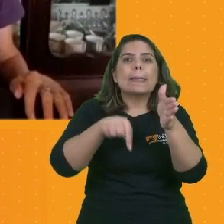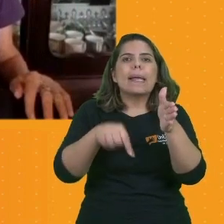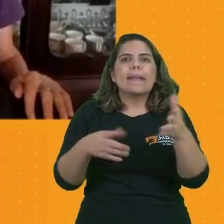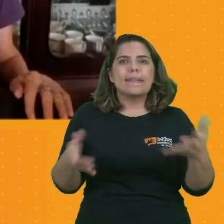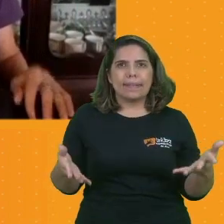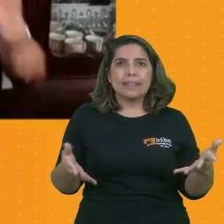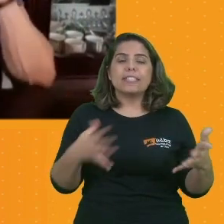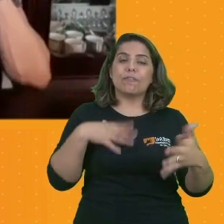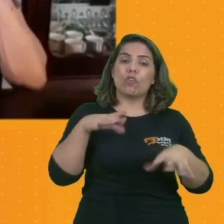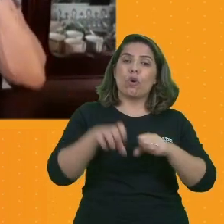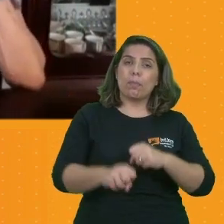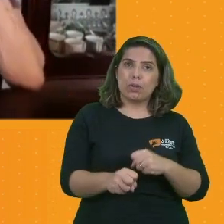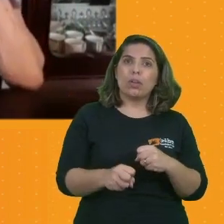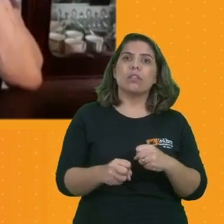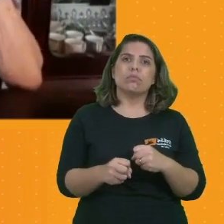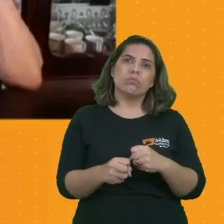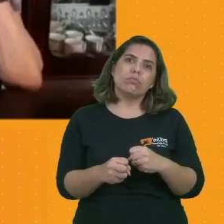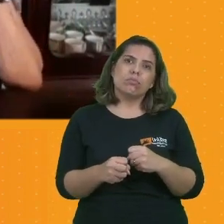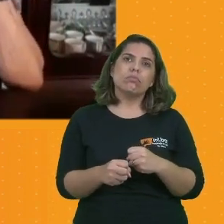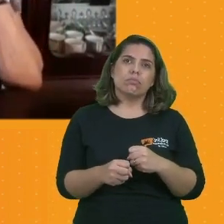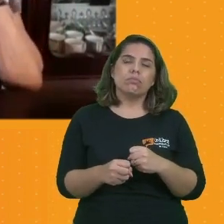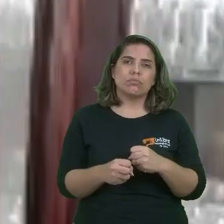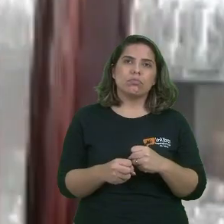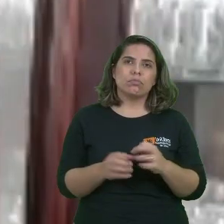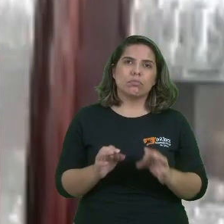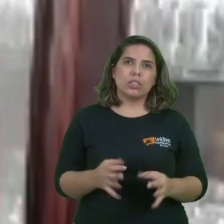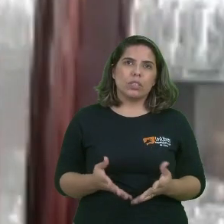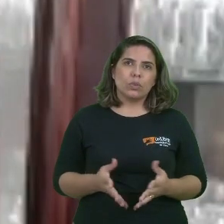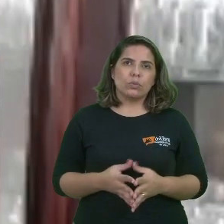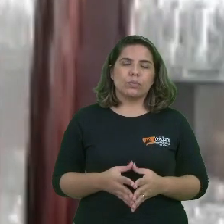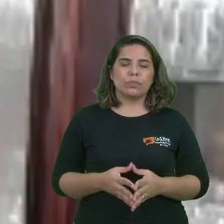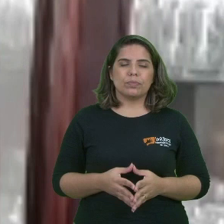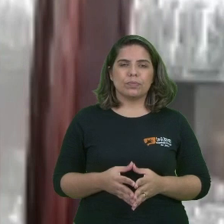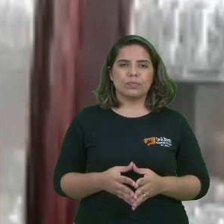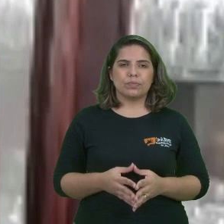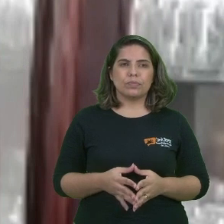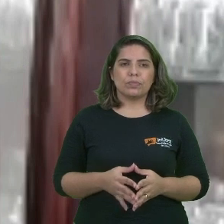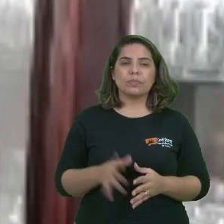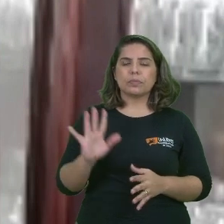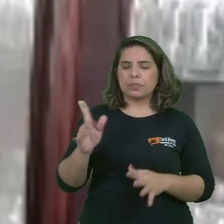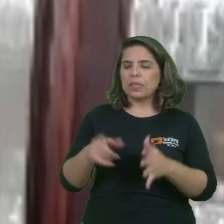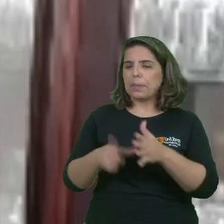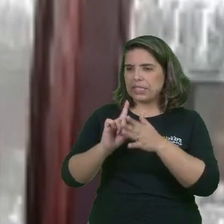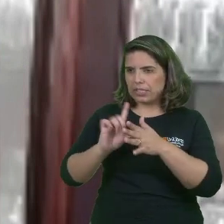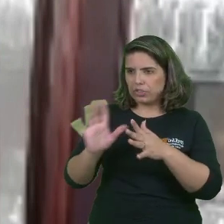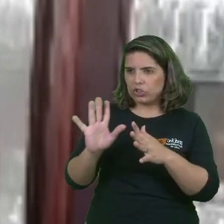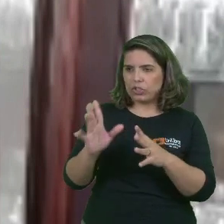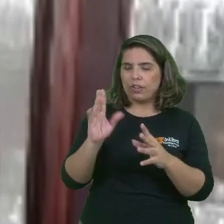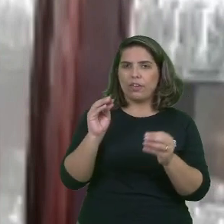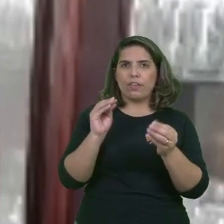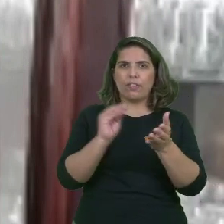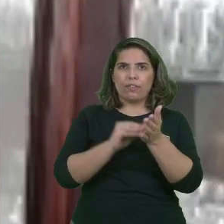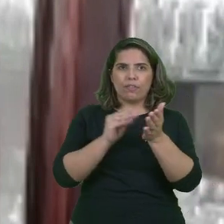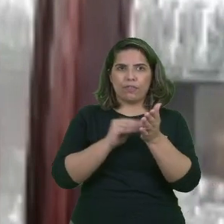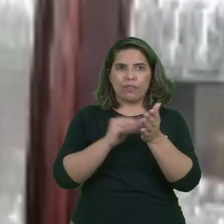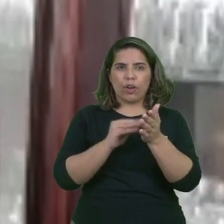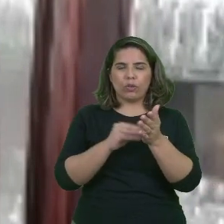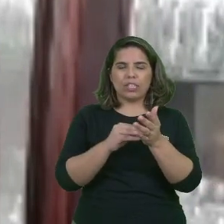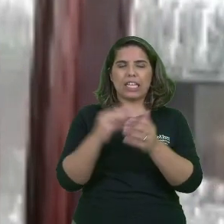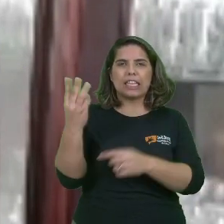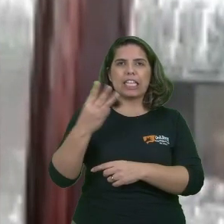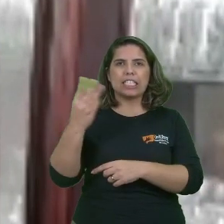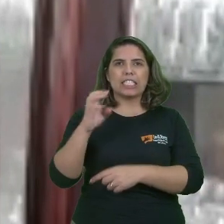aí se formando queria é legal mas antes disso a gente não fechou a história da 3ª